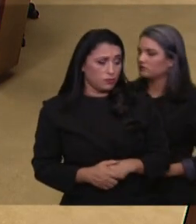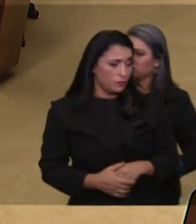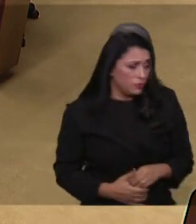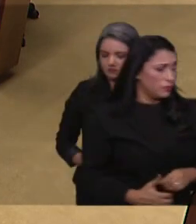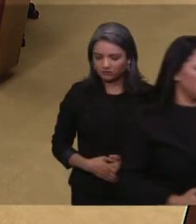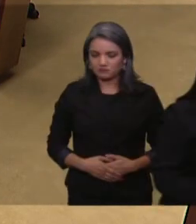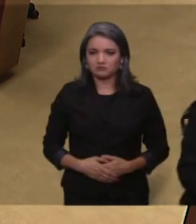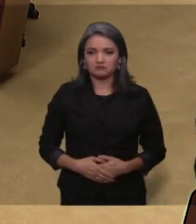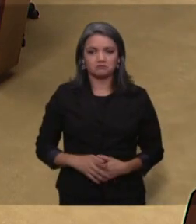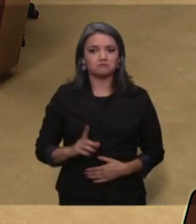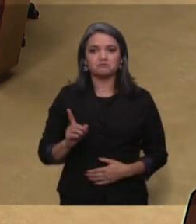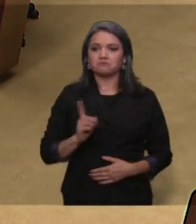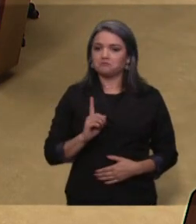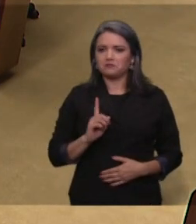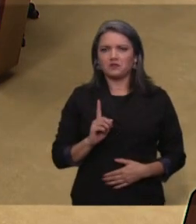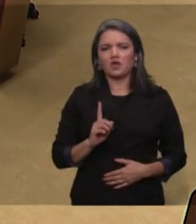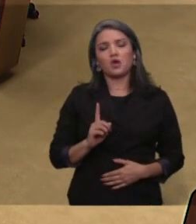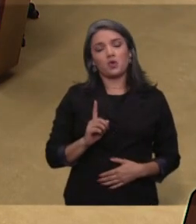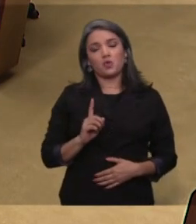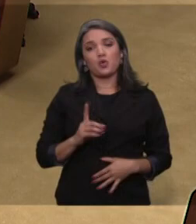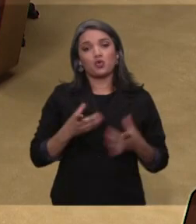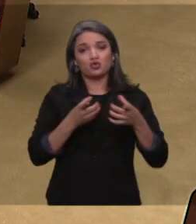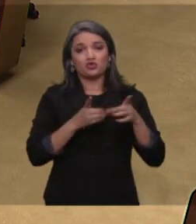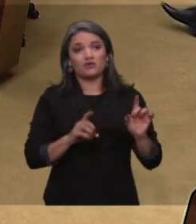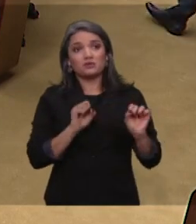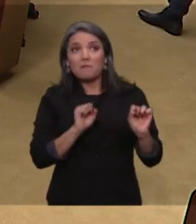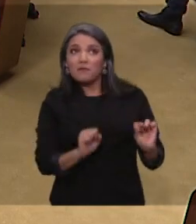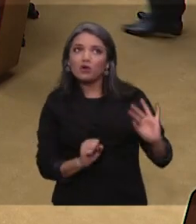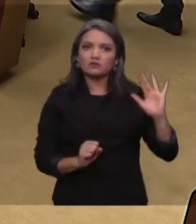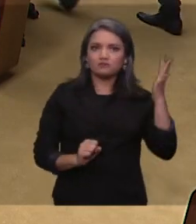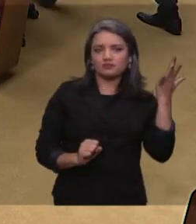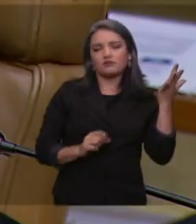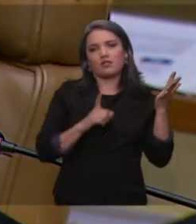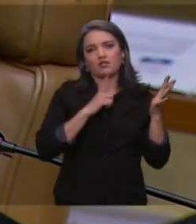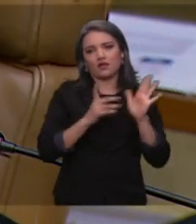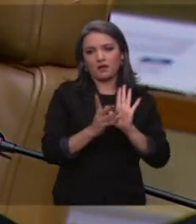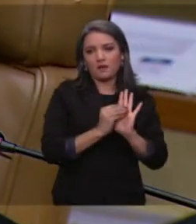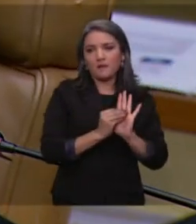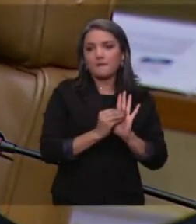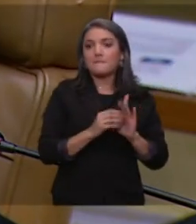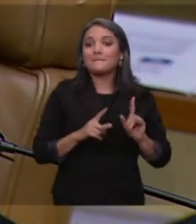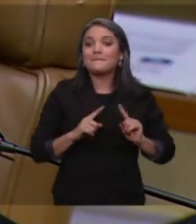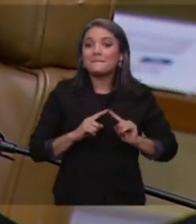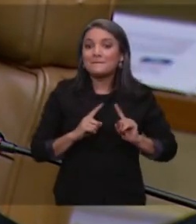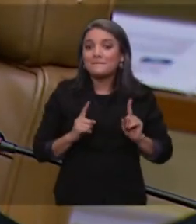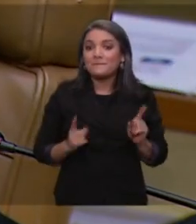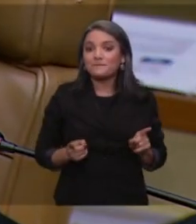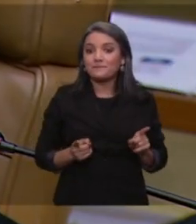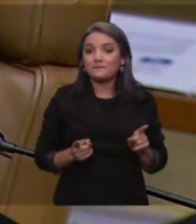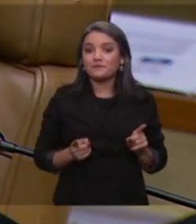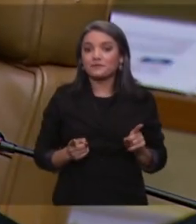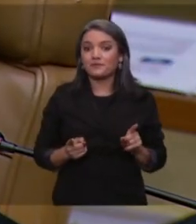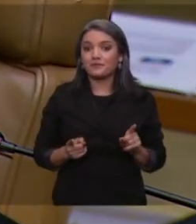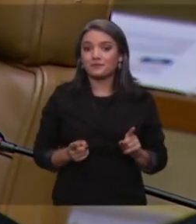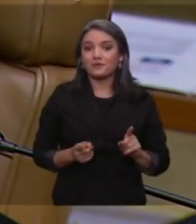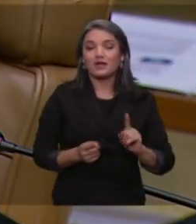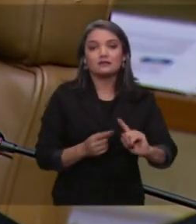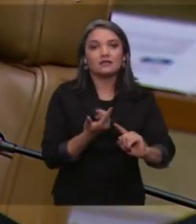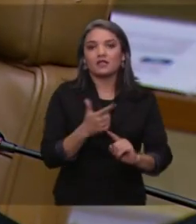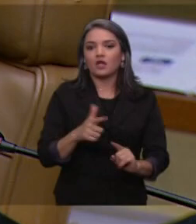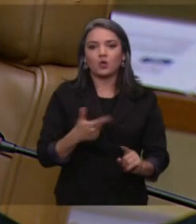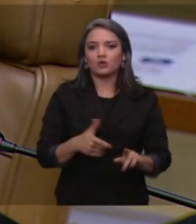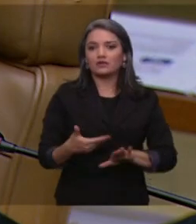isso. Pode abordar isso, mas ele não necessariamente, ele passa por um crivo